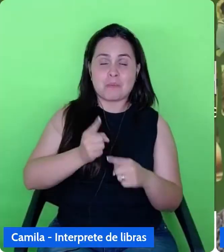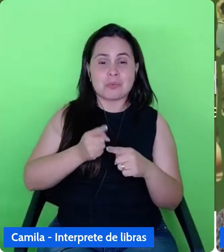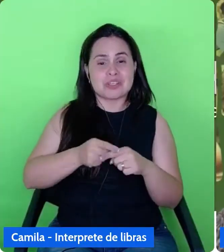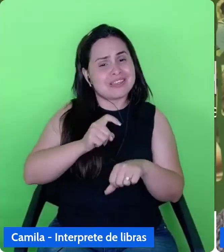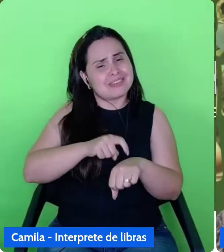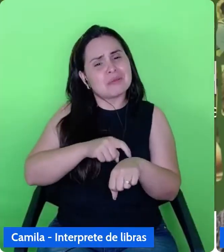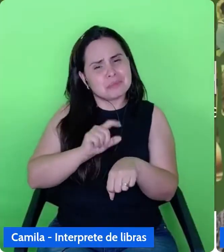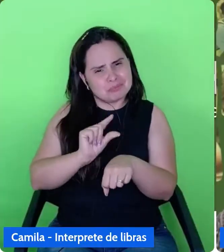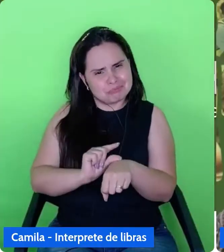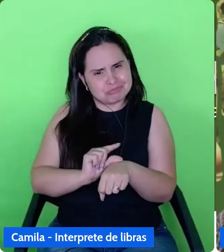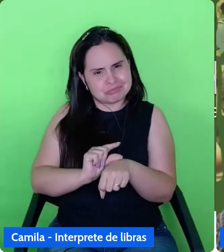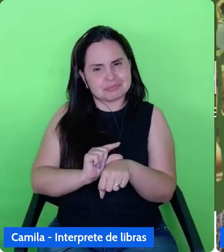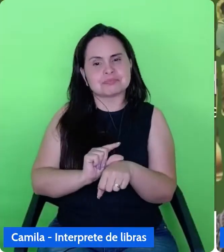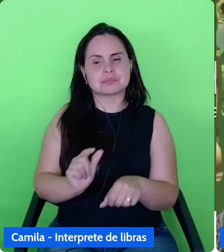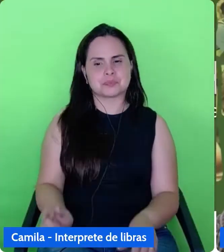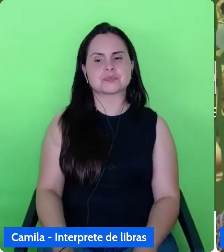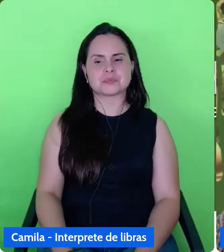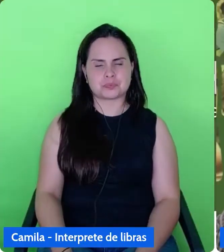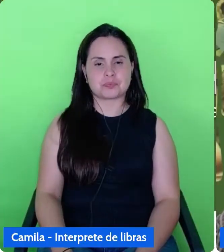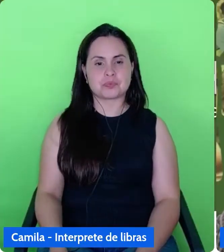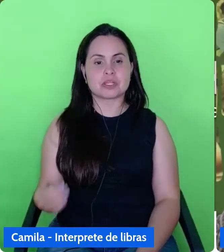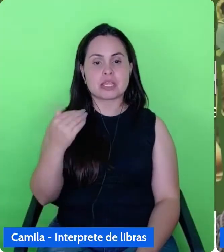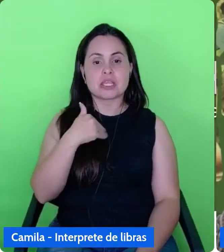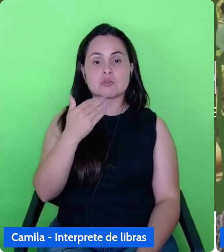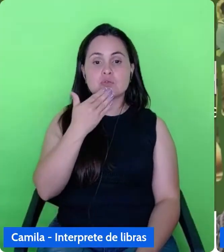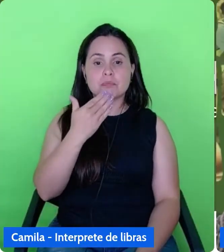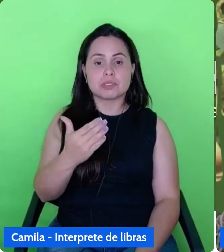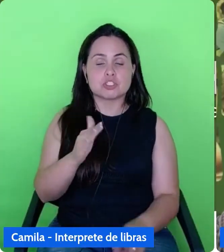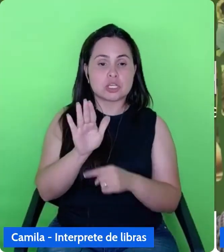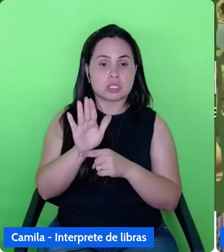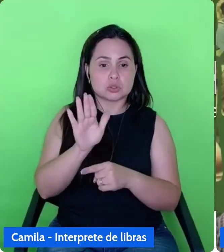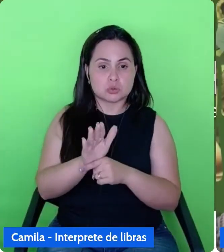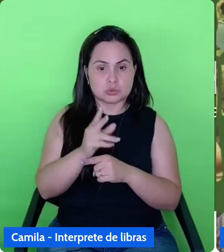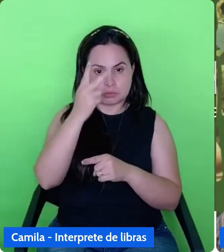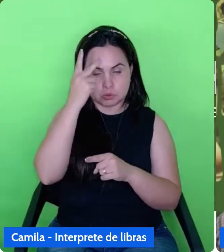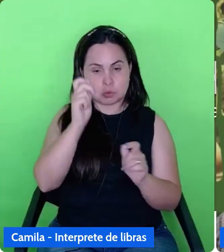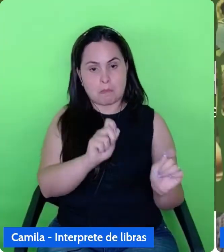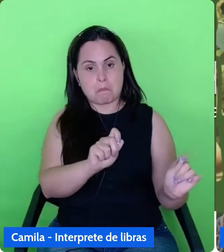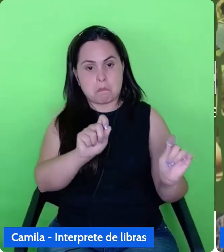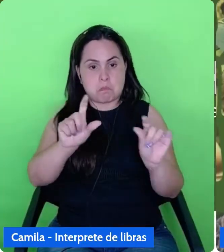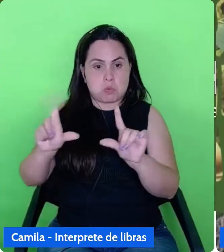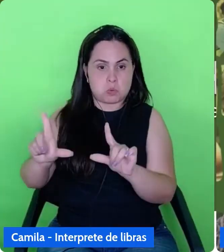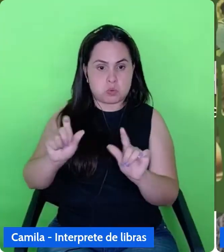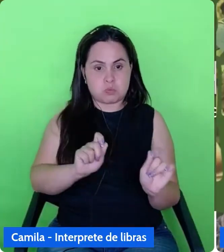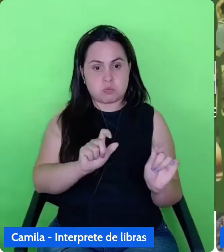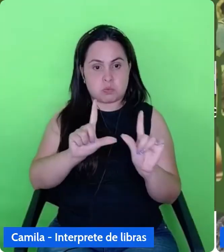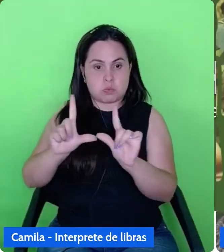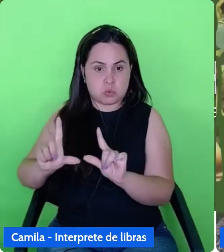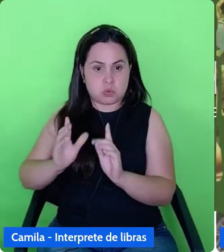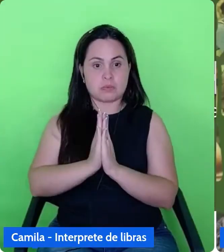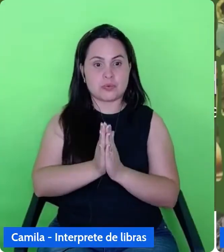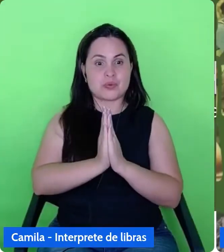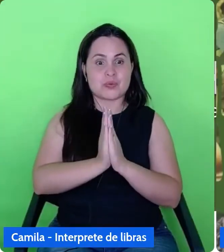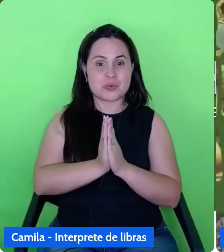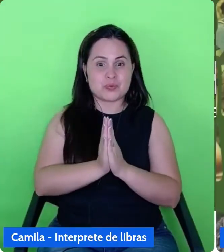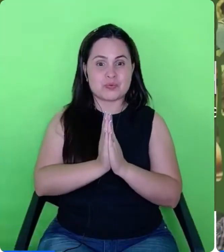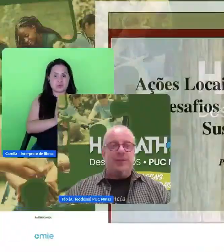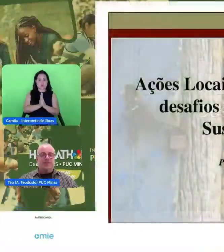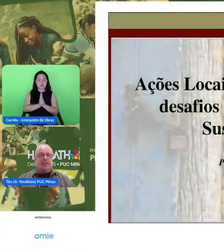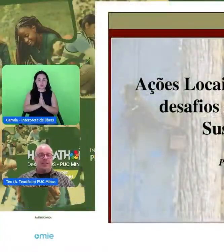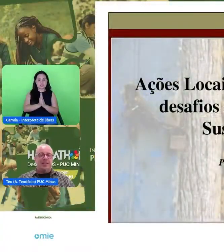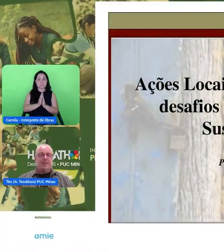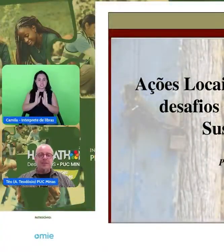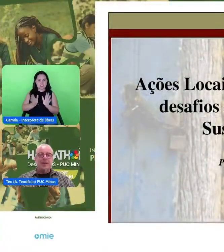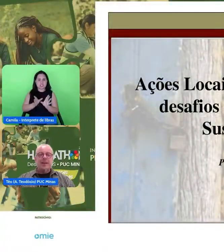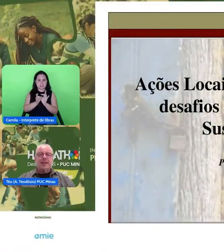tempo. Eu vou pedir ajuda aqui ao pessoal para colocar os slides, por gentileza, que já subiram, estão